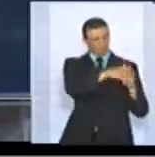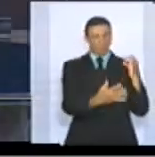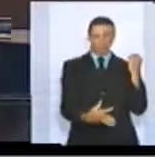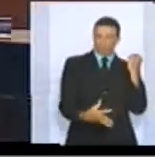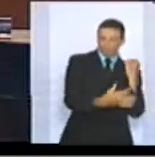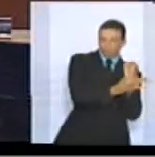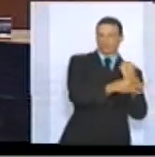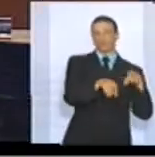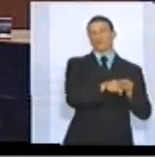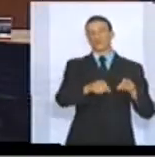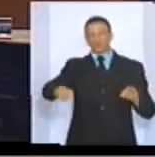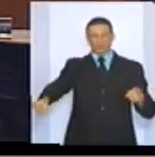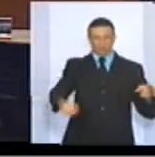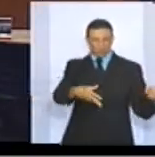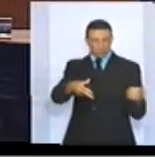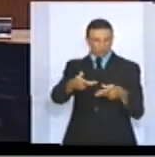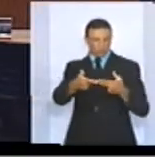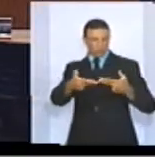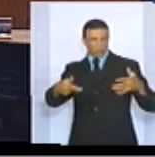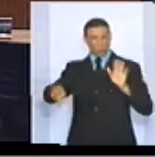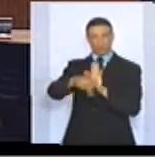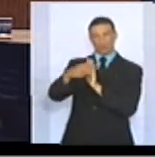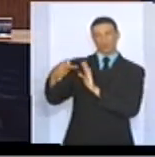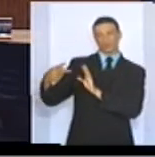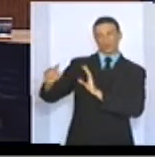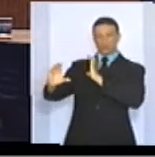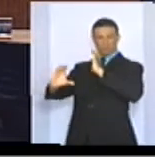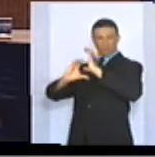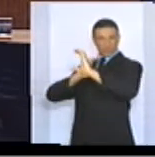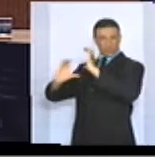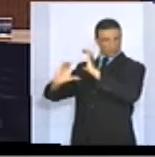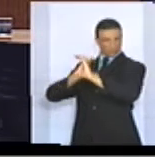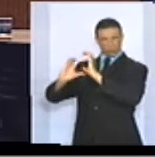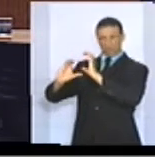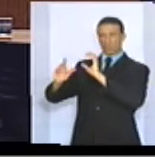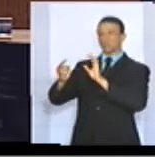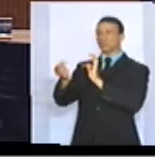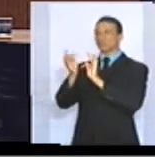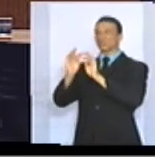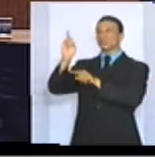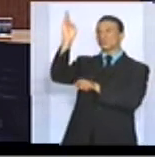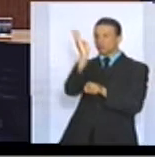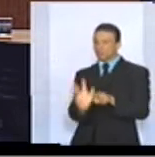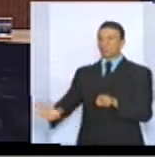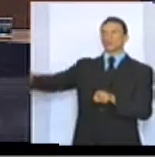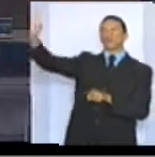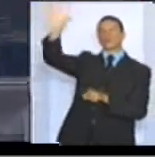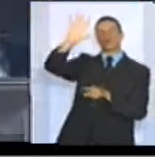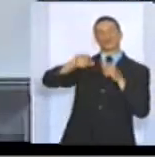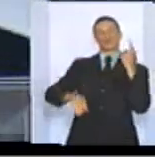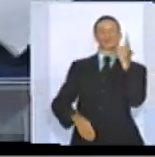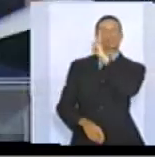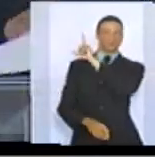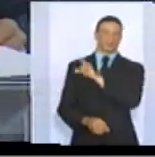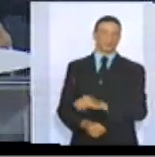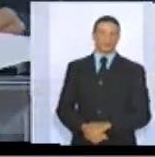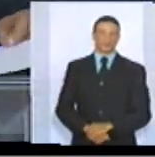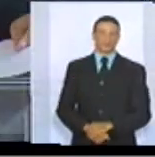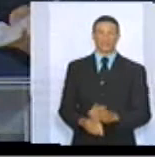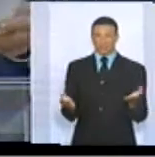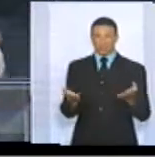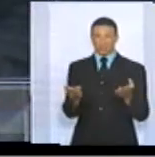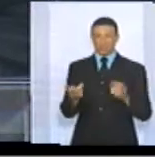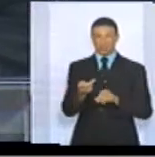e as inovações que ela traz consigo para o mercado de comunicações e telecomunicações no Brasil. Eu vou procurar